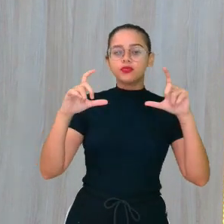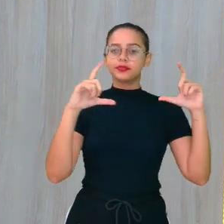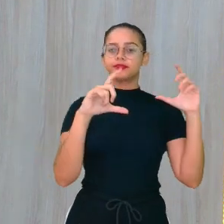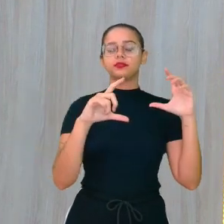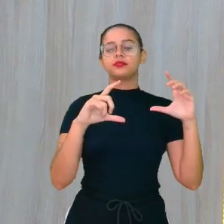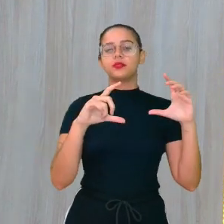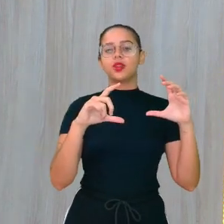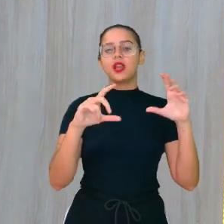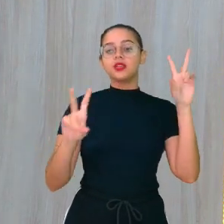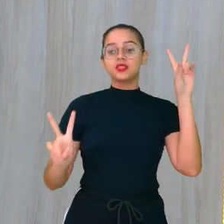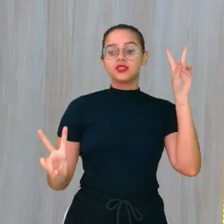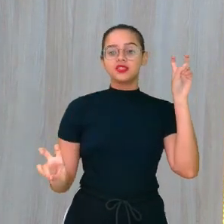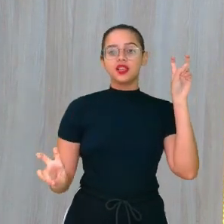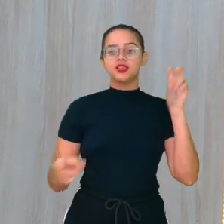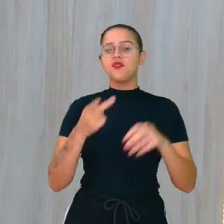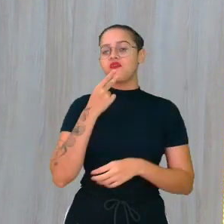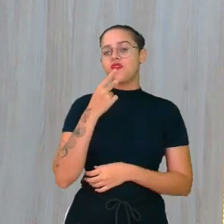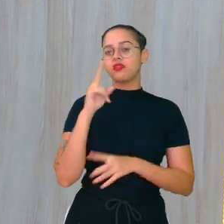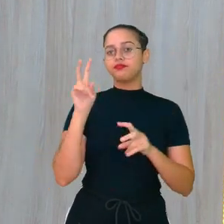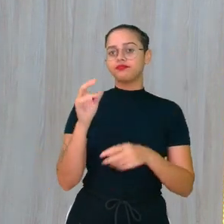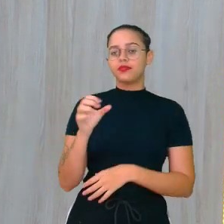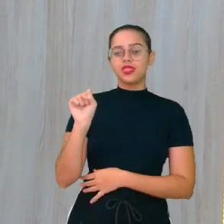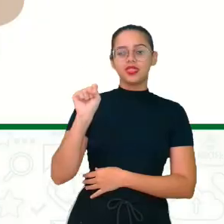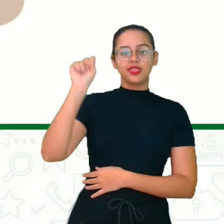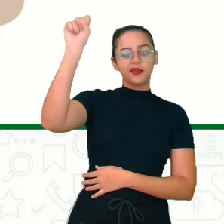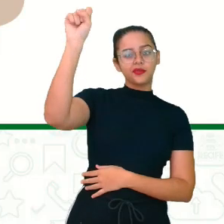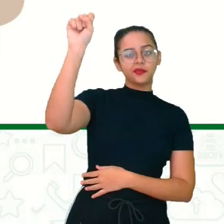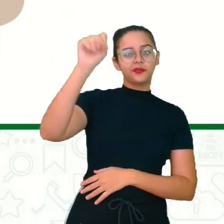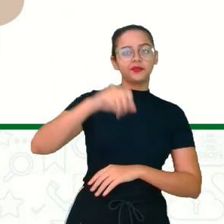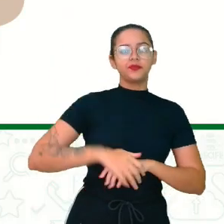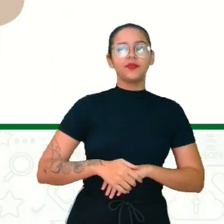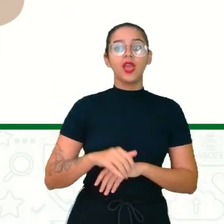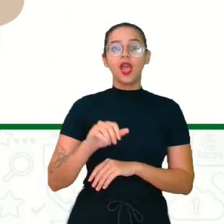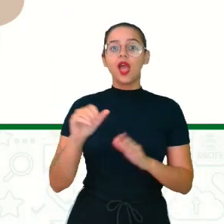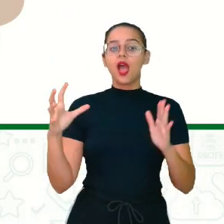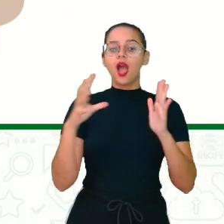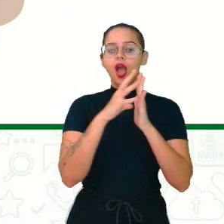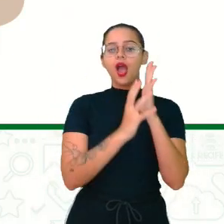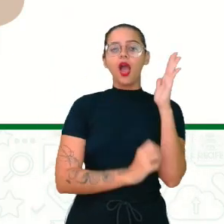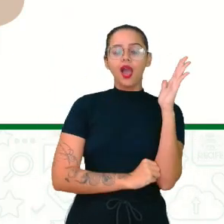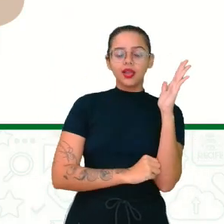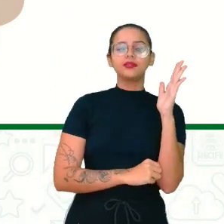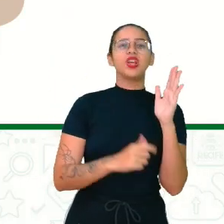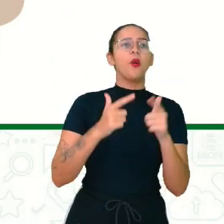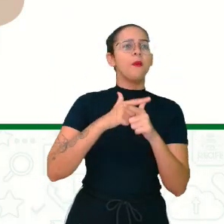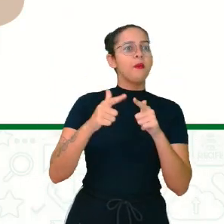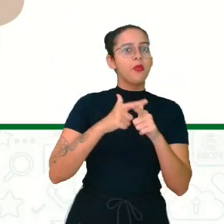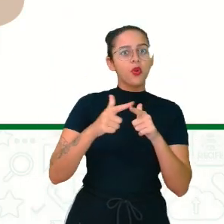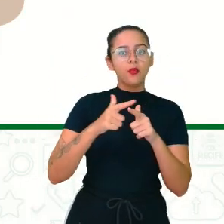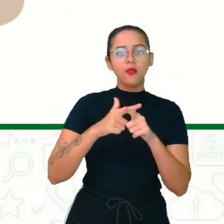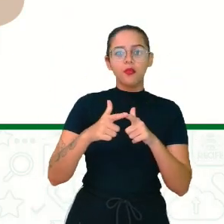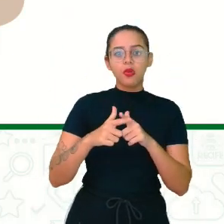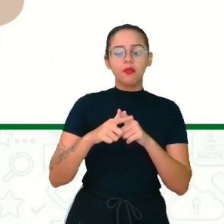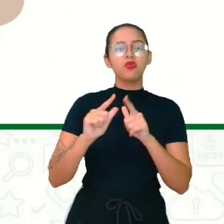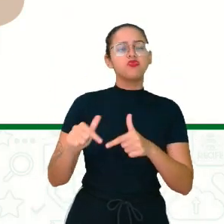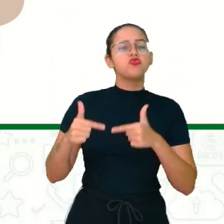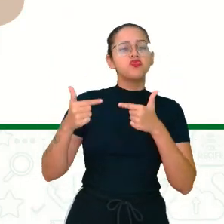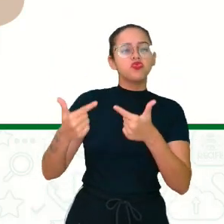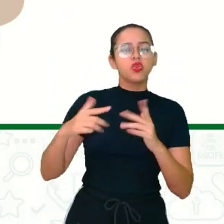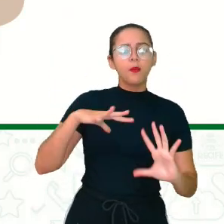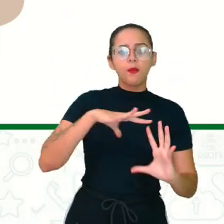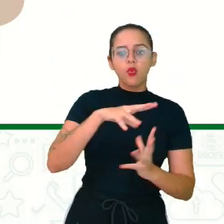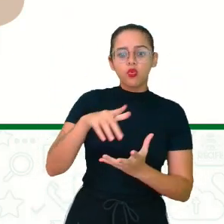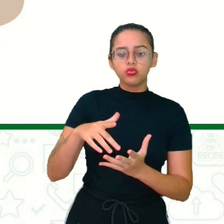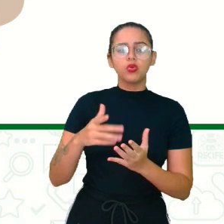com essa fala aí de Nelson Mandela. A AIDS é um grande problema a ser enfrentado pelo mundo todo. Lidar com